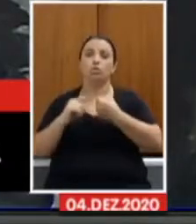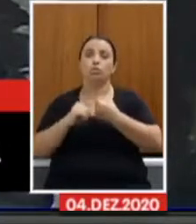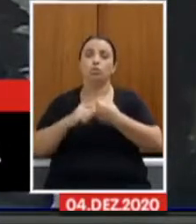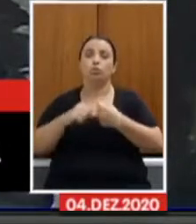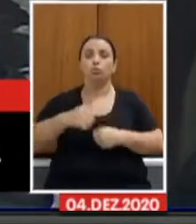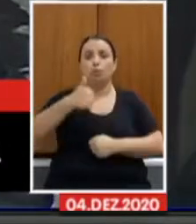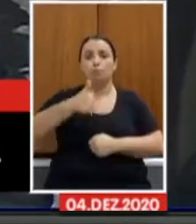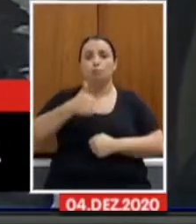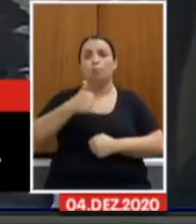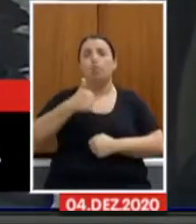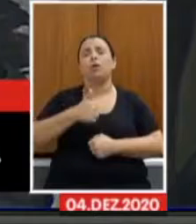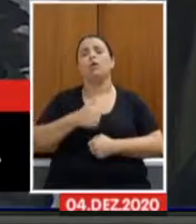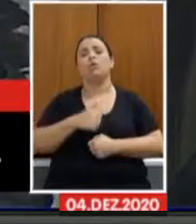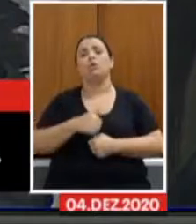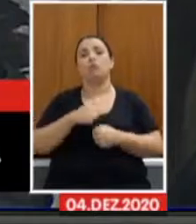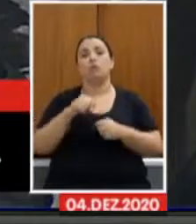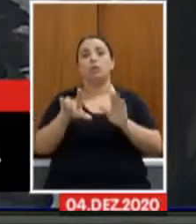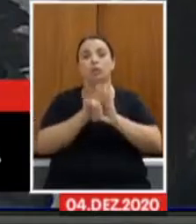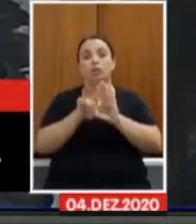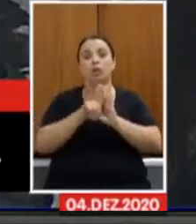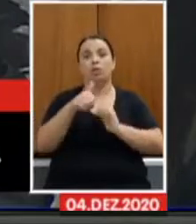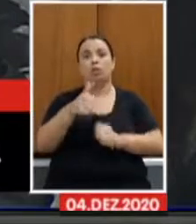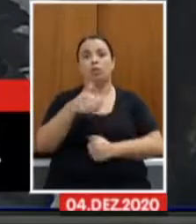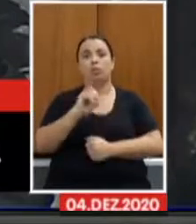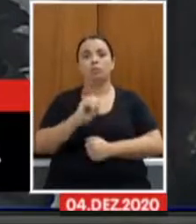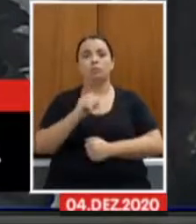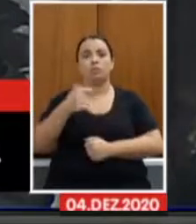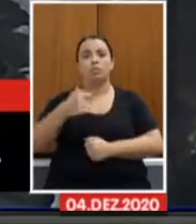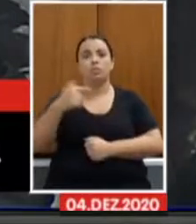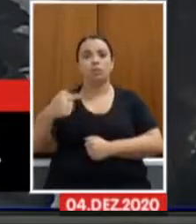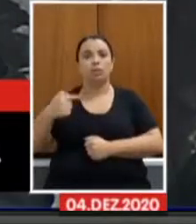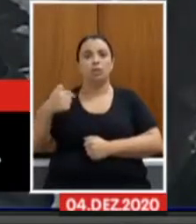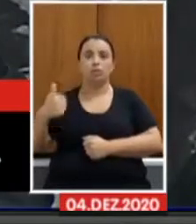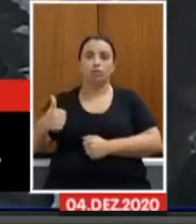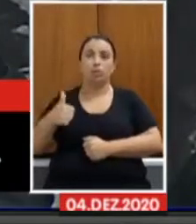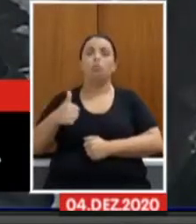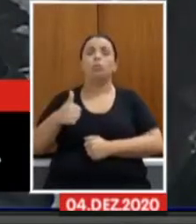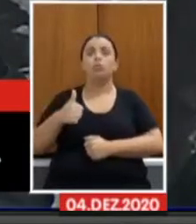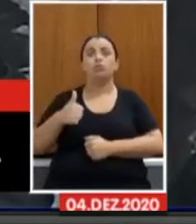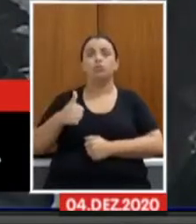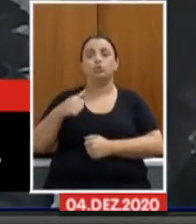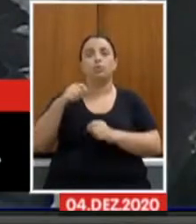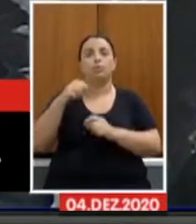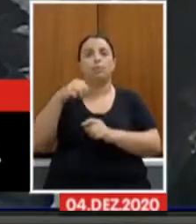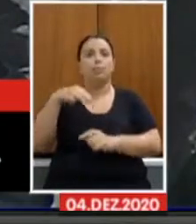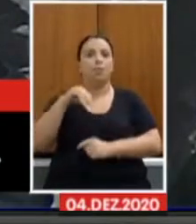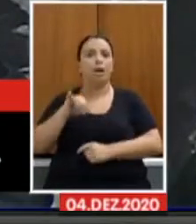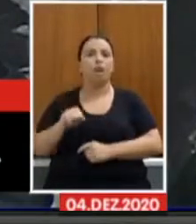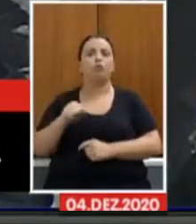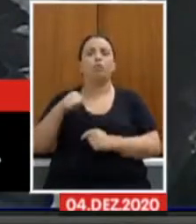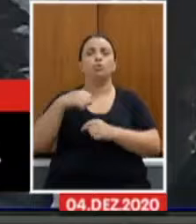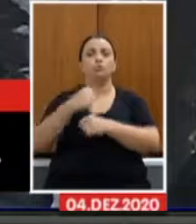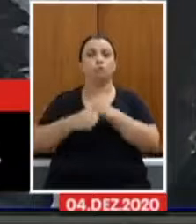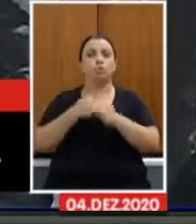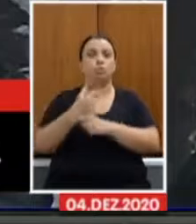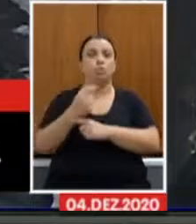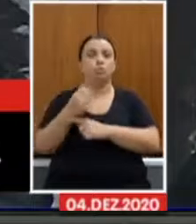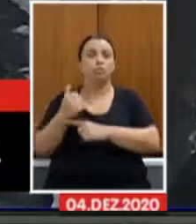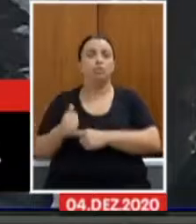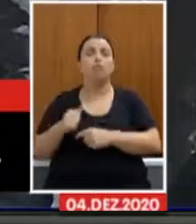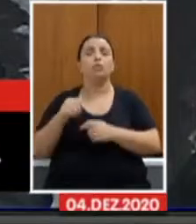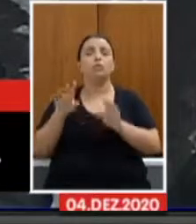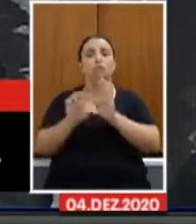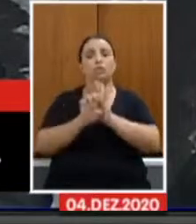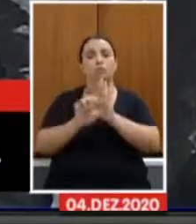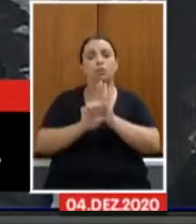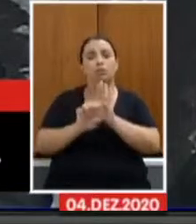da Lei Federal número 10.671, de 15 de maio de 2003, que dispõe sobre o Estatuto de Defesa do Torcedor. Em discussão,